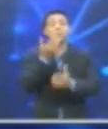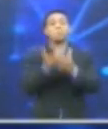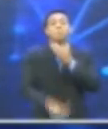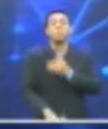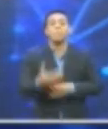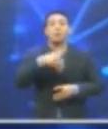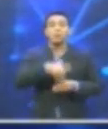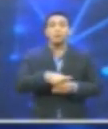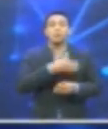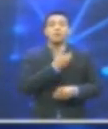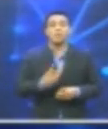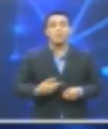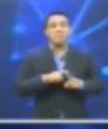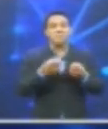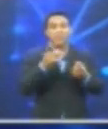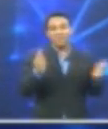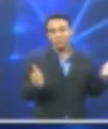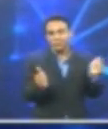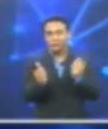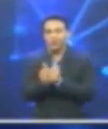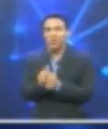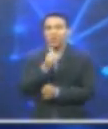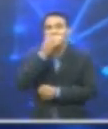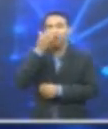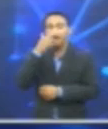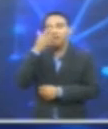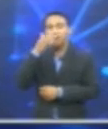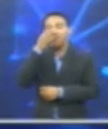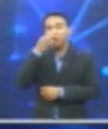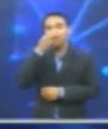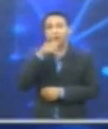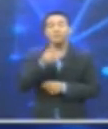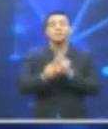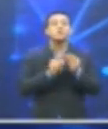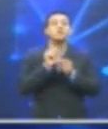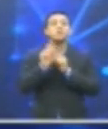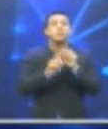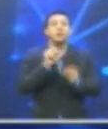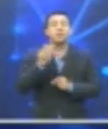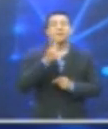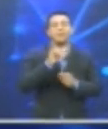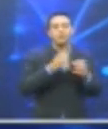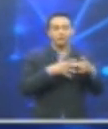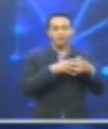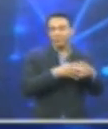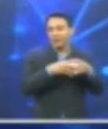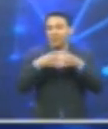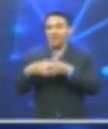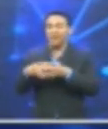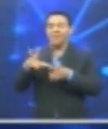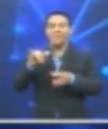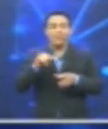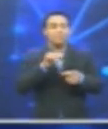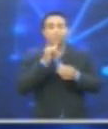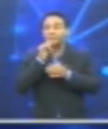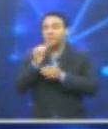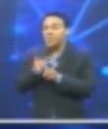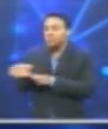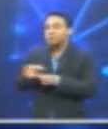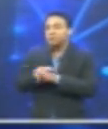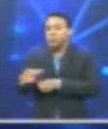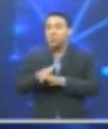mas aderiu a Rosalba e levou o seu partido para governar com Rosalba, indicando cargos importantes na condição